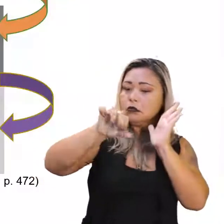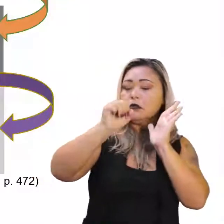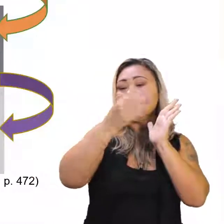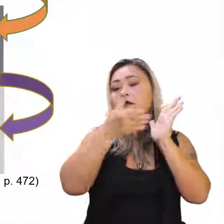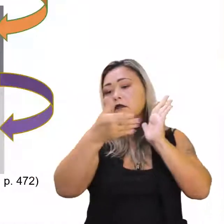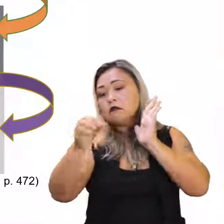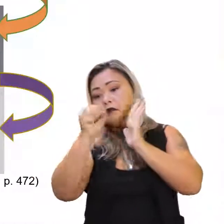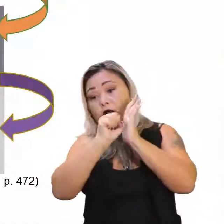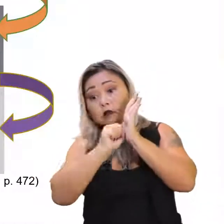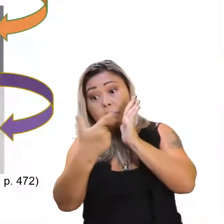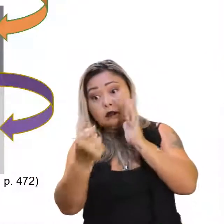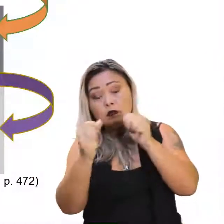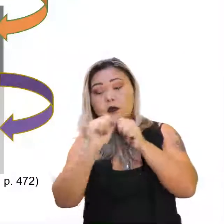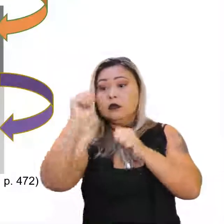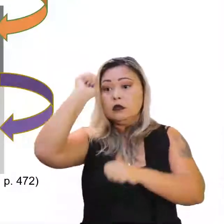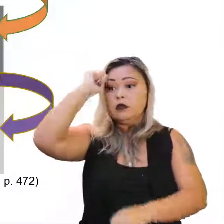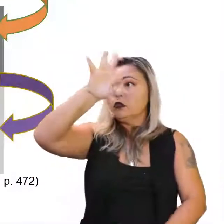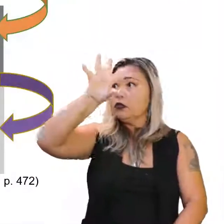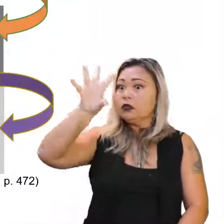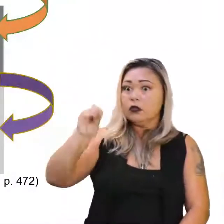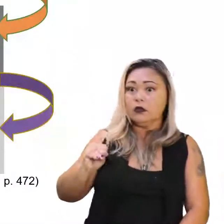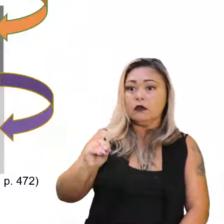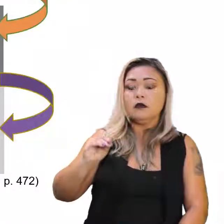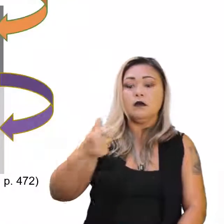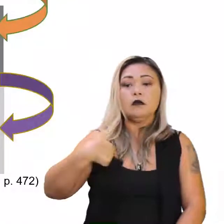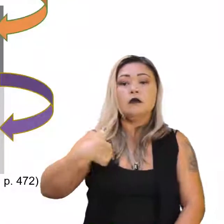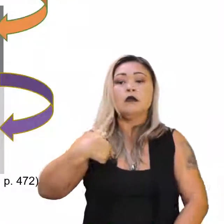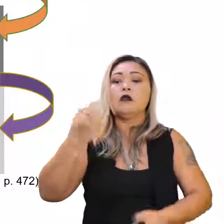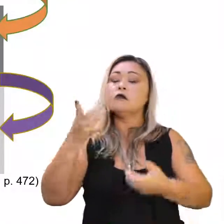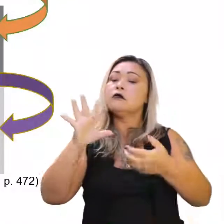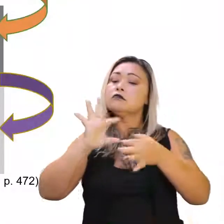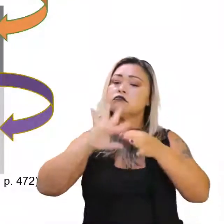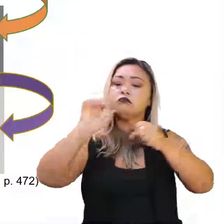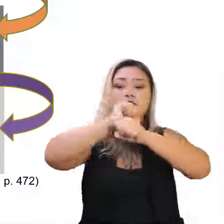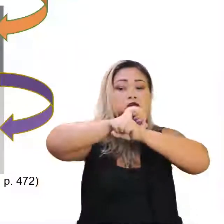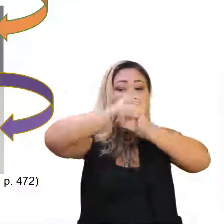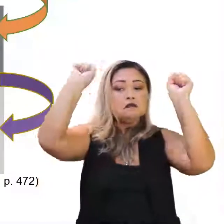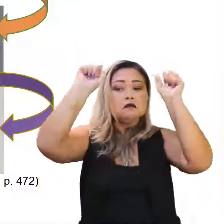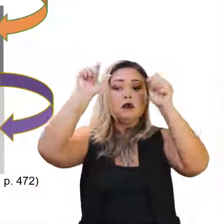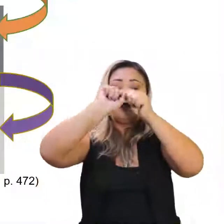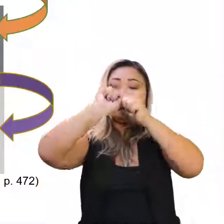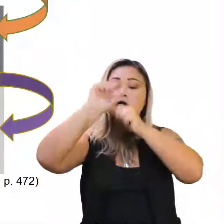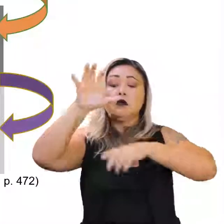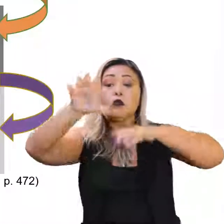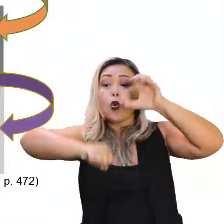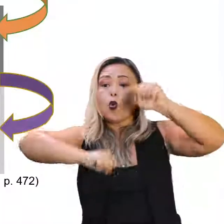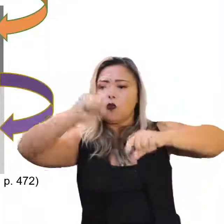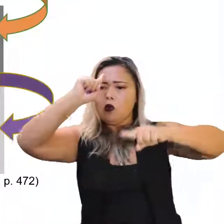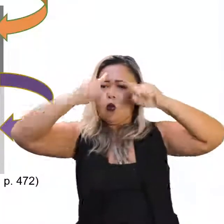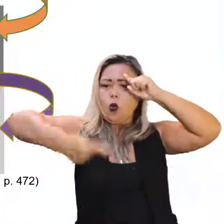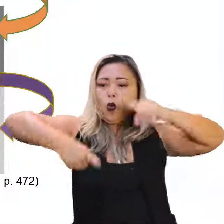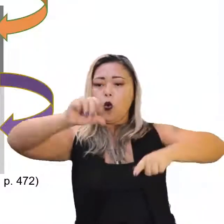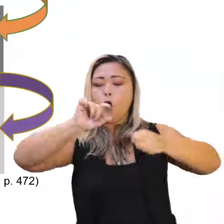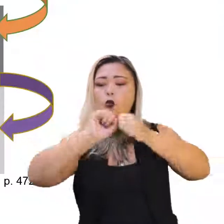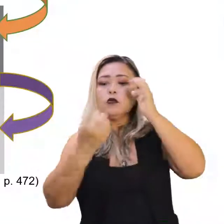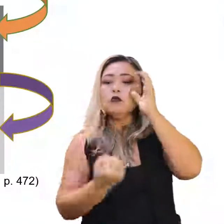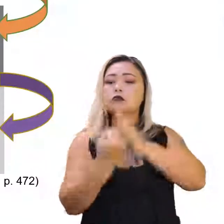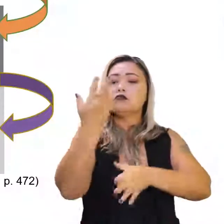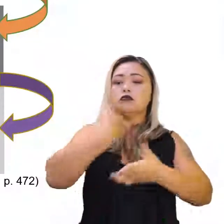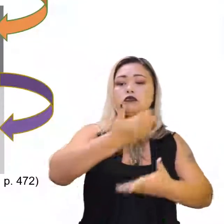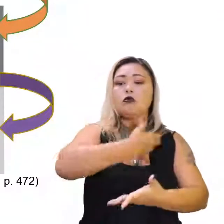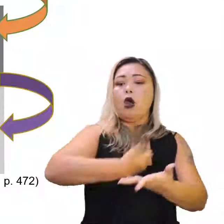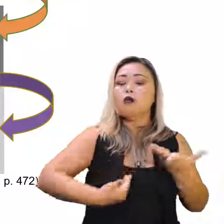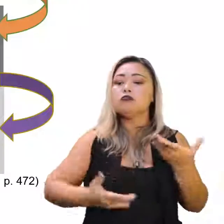século XX, então a África passou pela abolição da escravatura, do domínio colonial e o surgimento dos estados